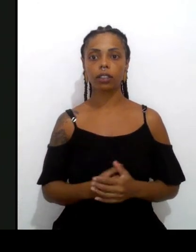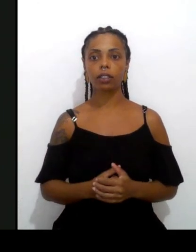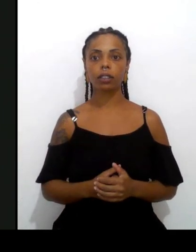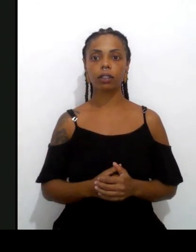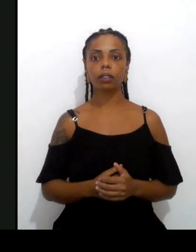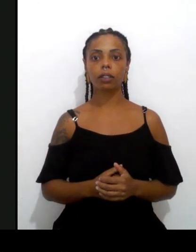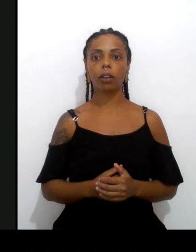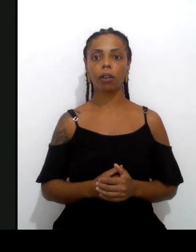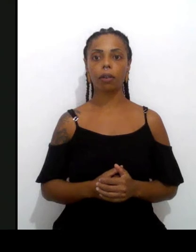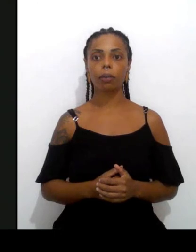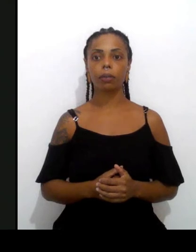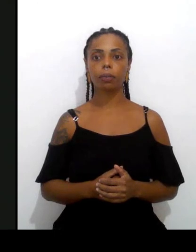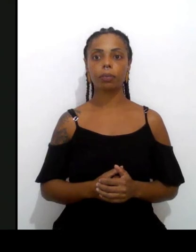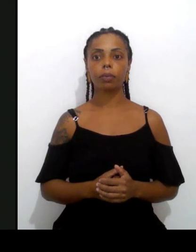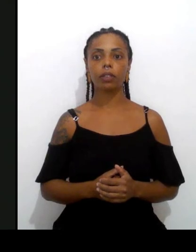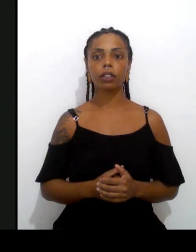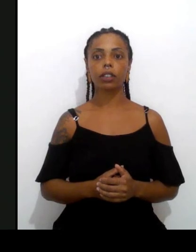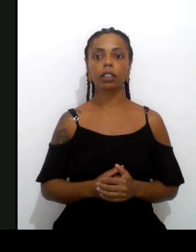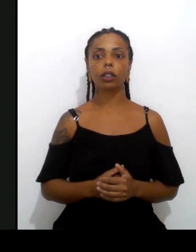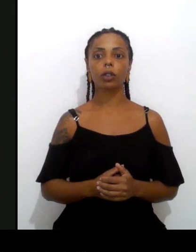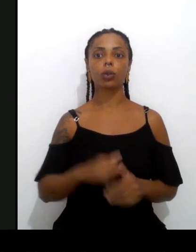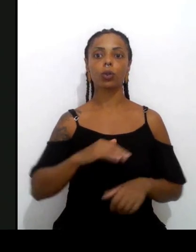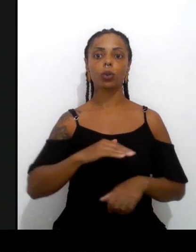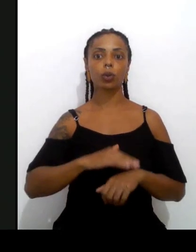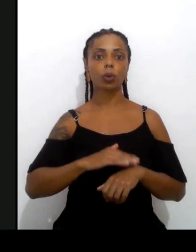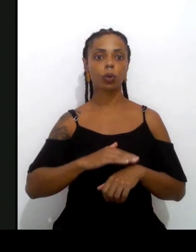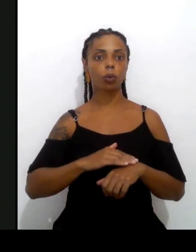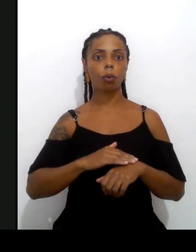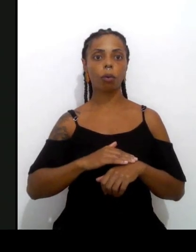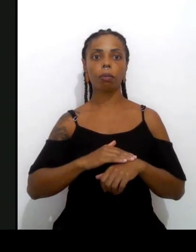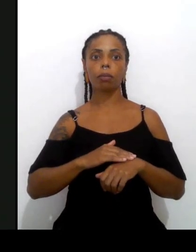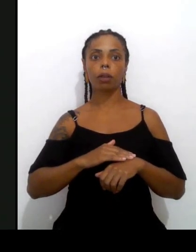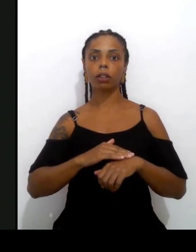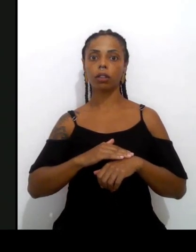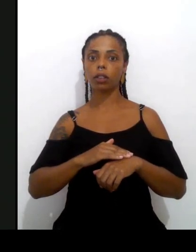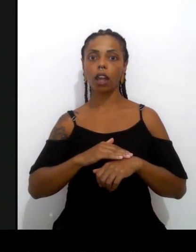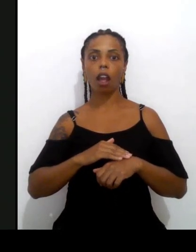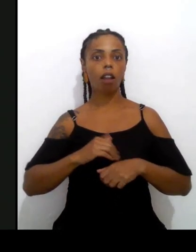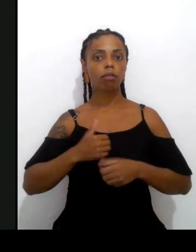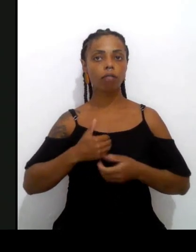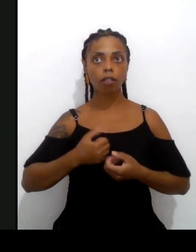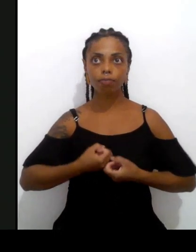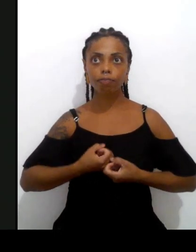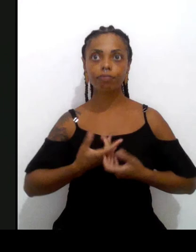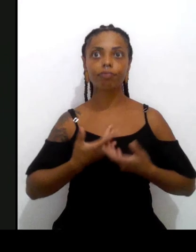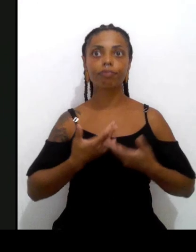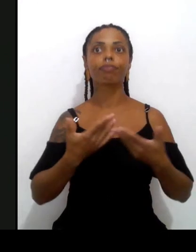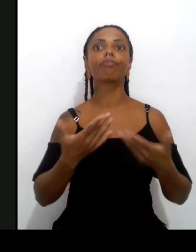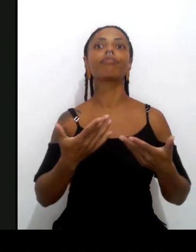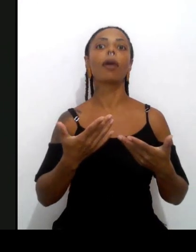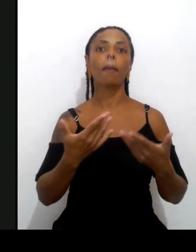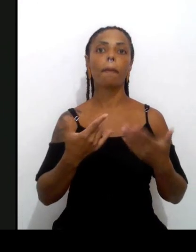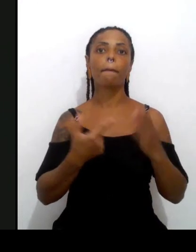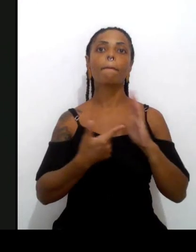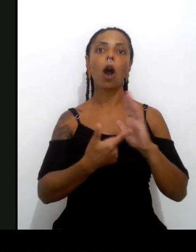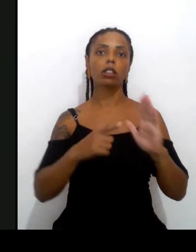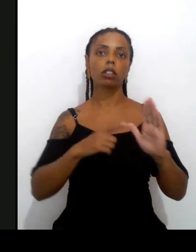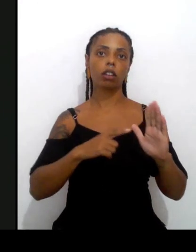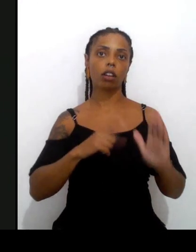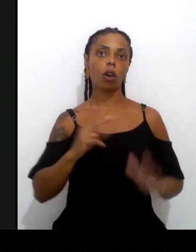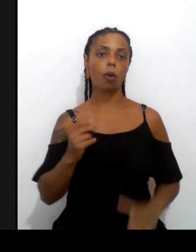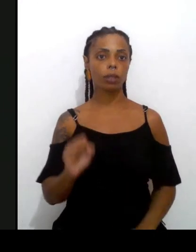em plena a função da sua homoafetividade né É